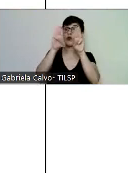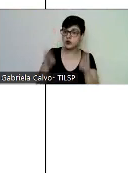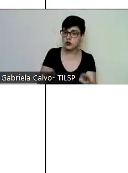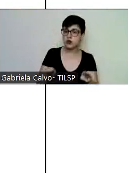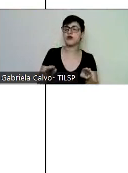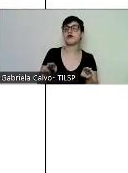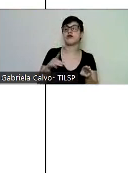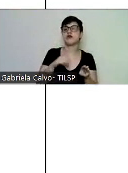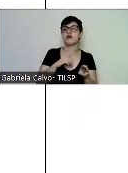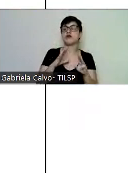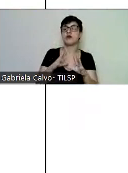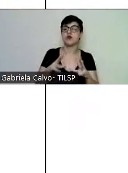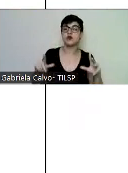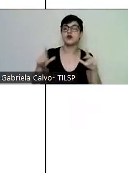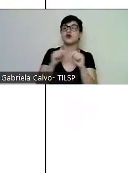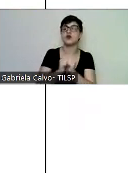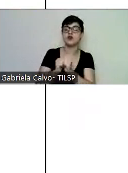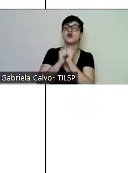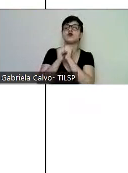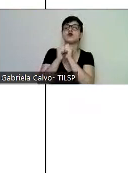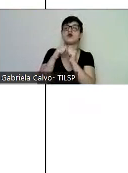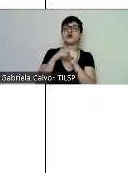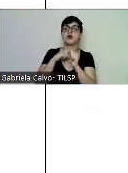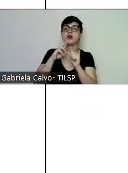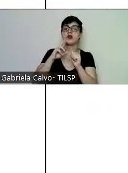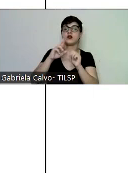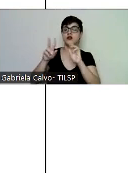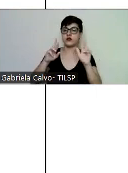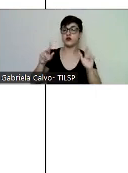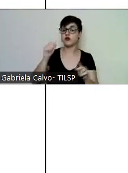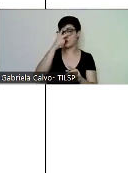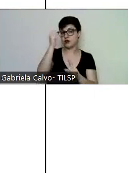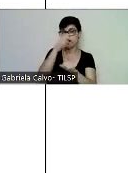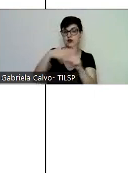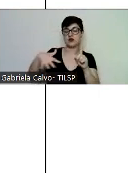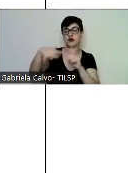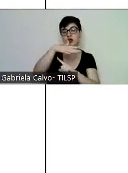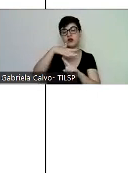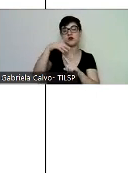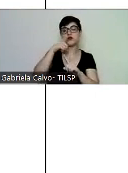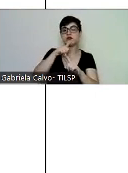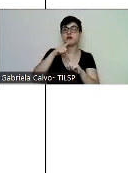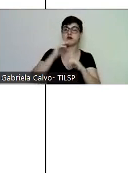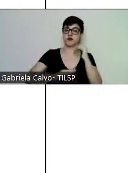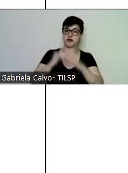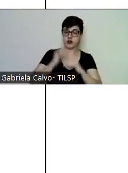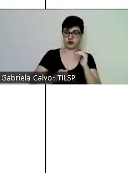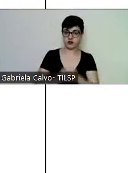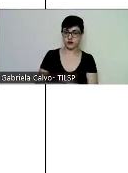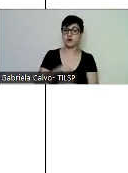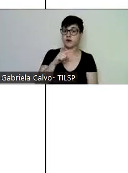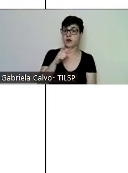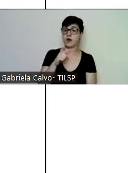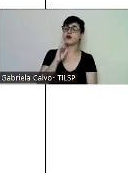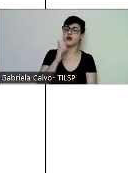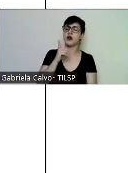e suas coleções e sua diversidade e seu papel na sociedade essa essa recomendação ela já apresentava alguns